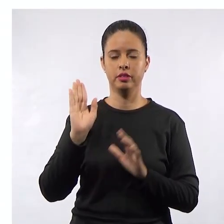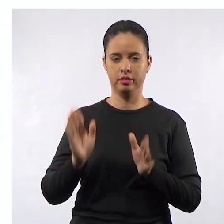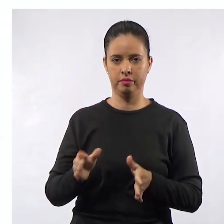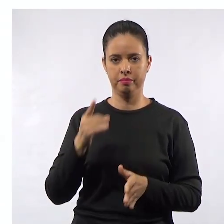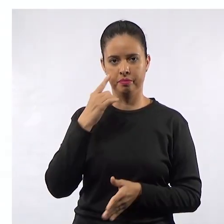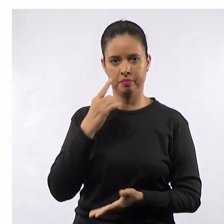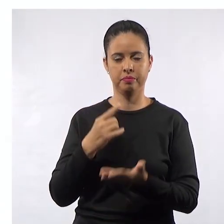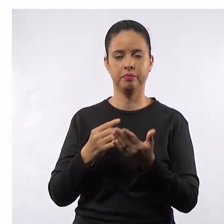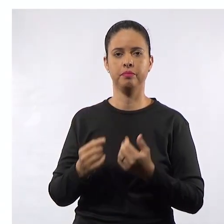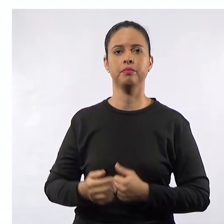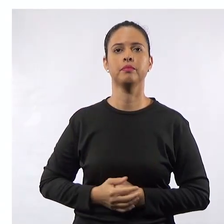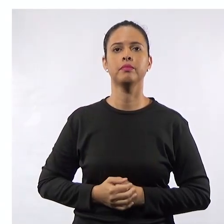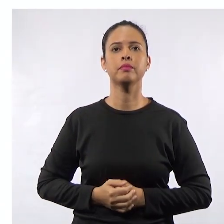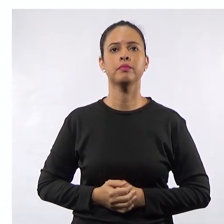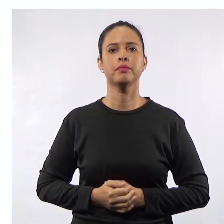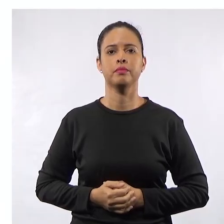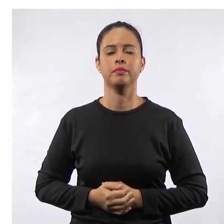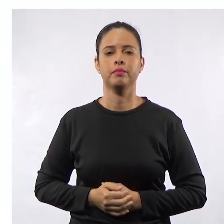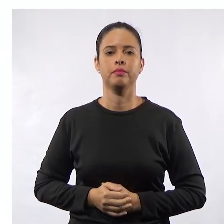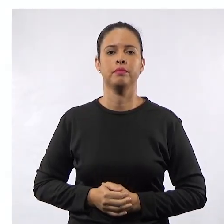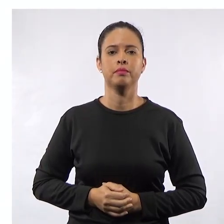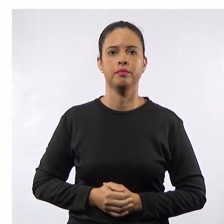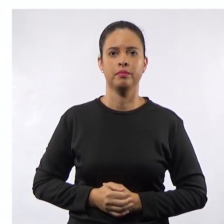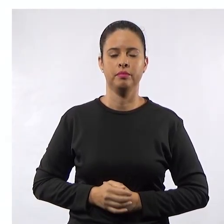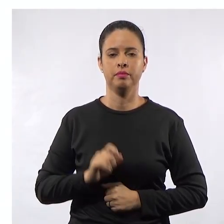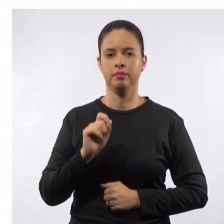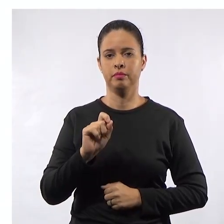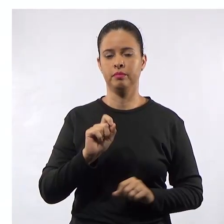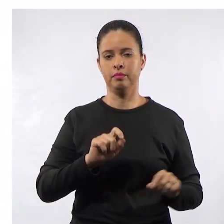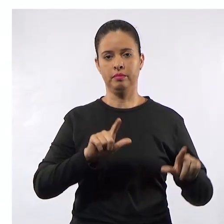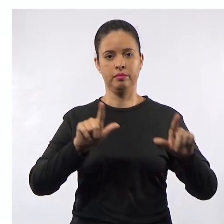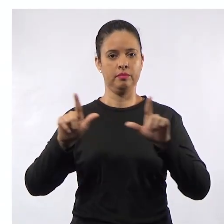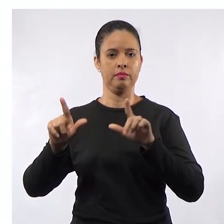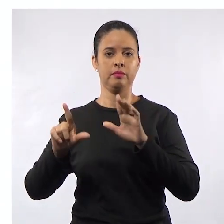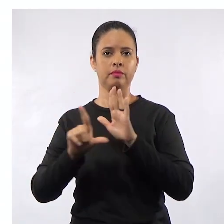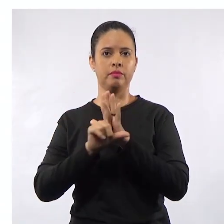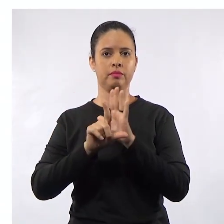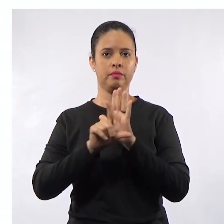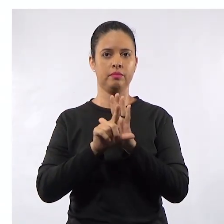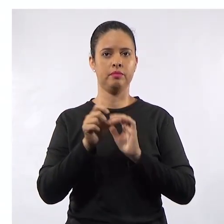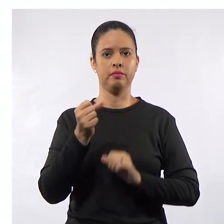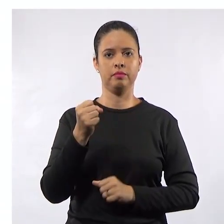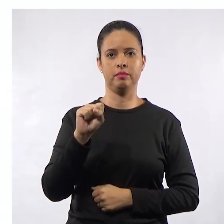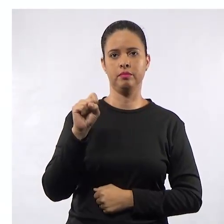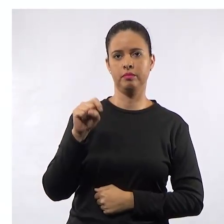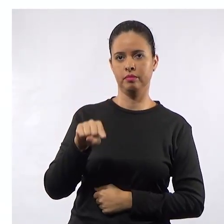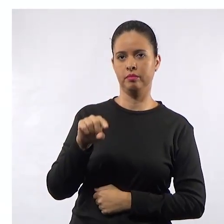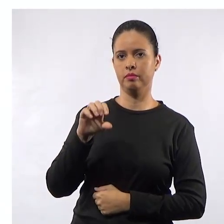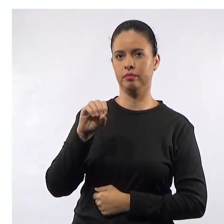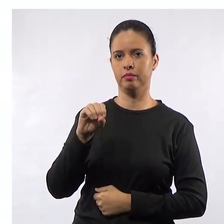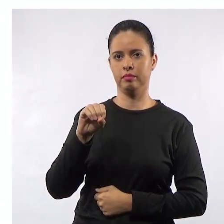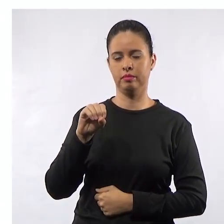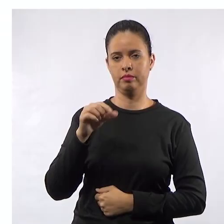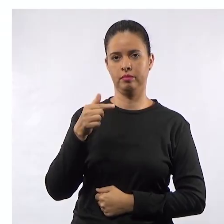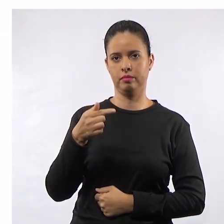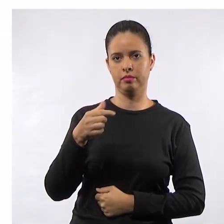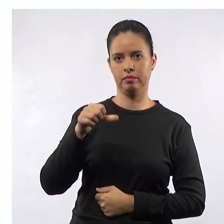foram recomendados, né? Então, já trago aqui para vocês na tela aqui a nossa Lei 8.078